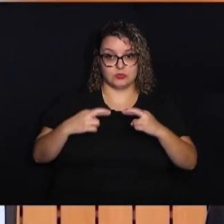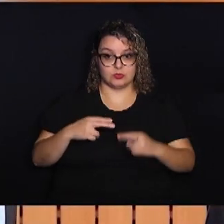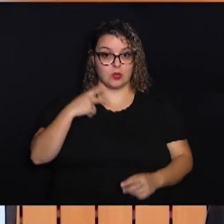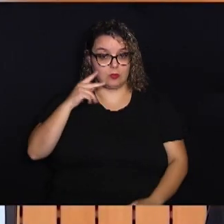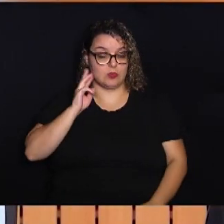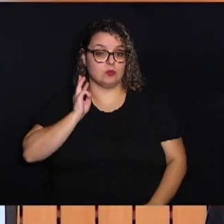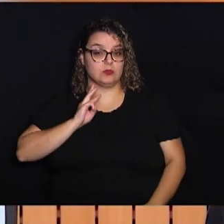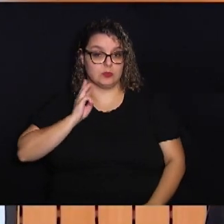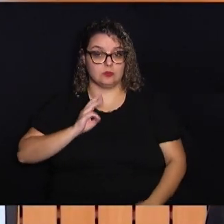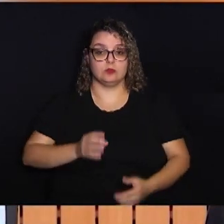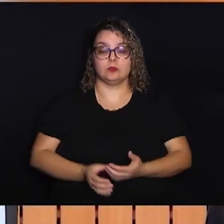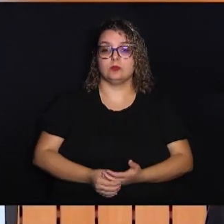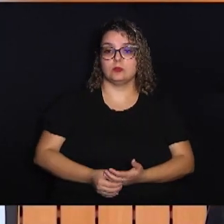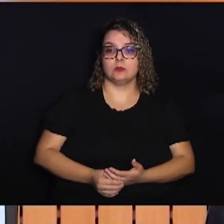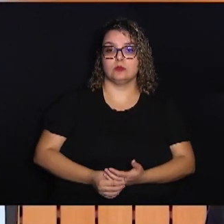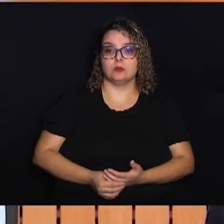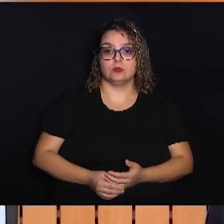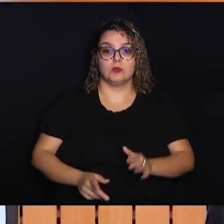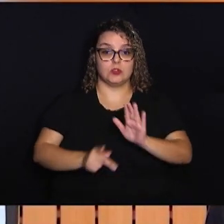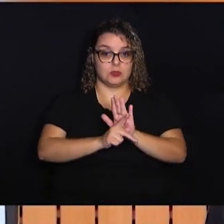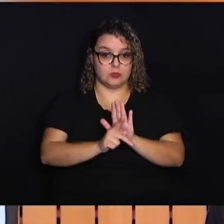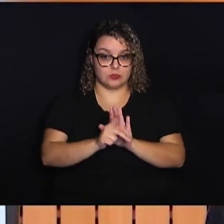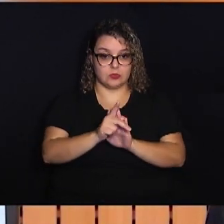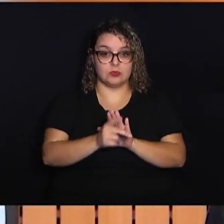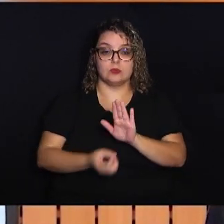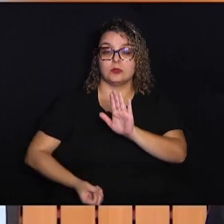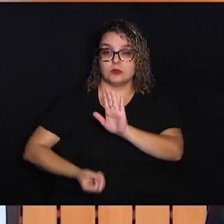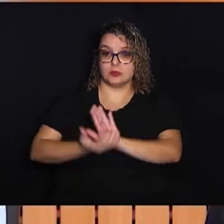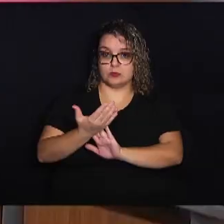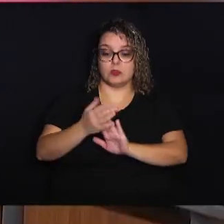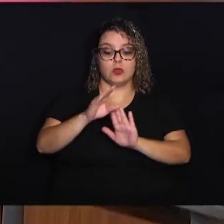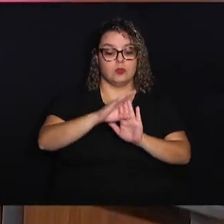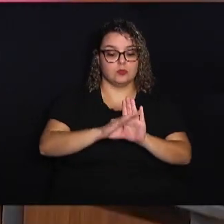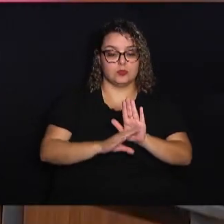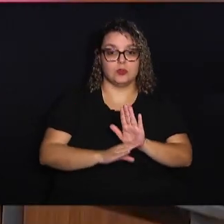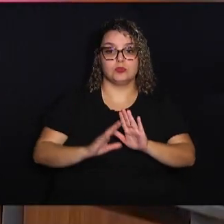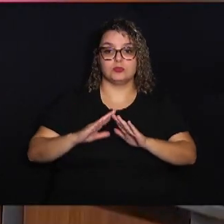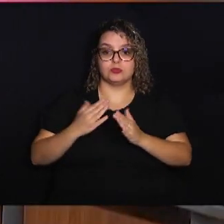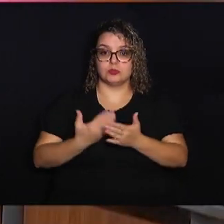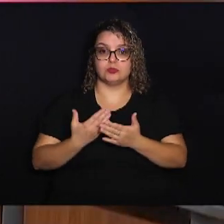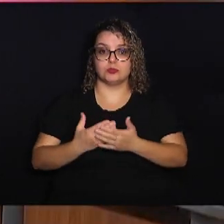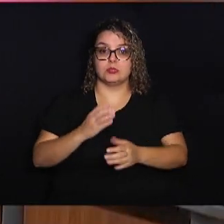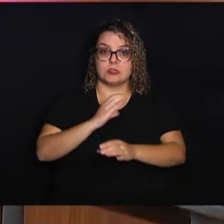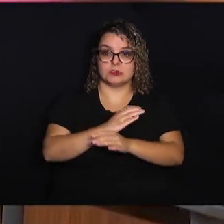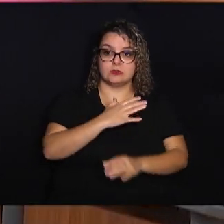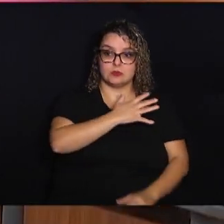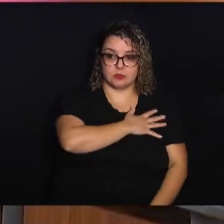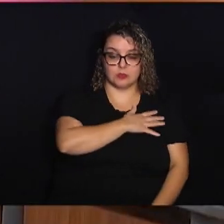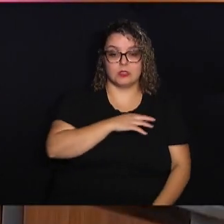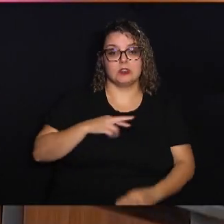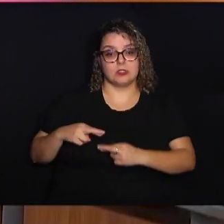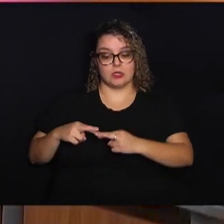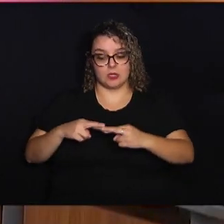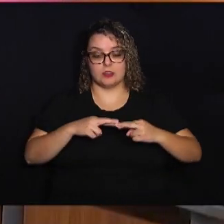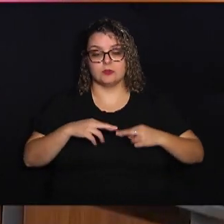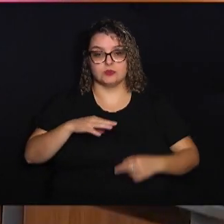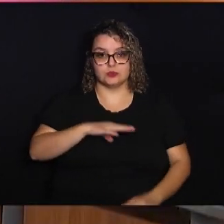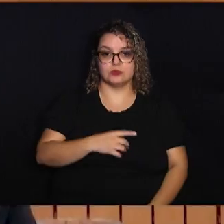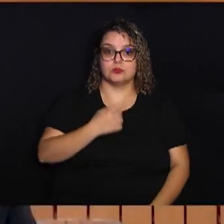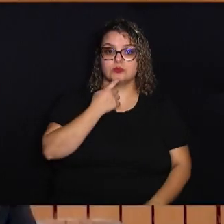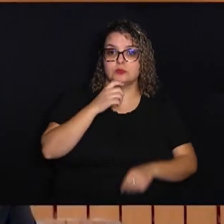saem da mente dos alunos. Conselhos que vão servir para a vida toda. O PROERD ele serve bastante para nos ajudar na educação,